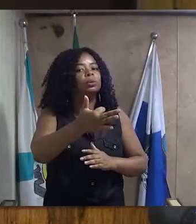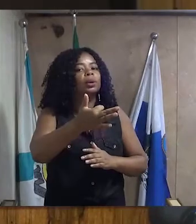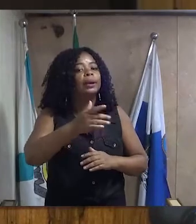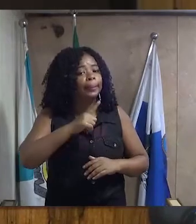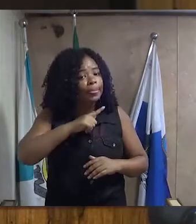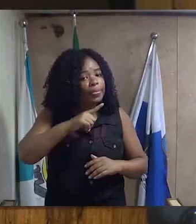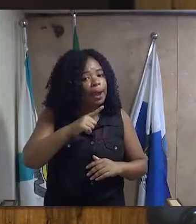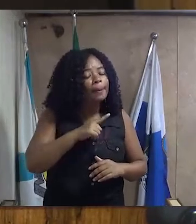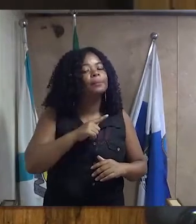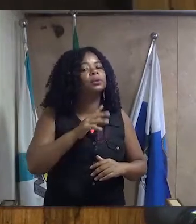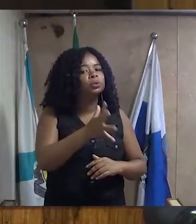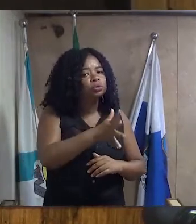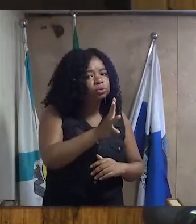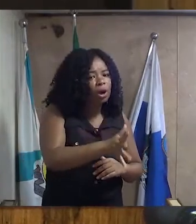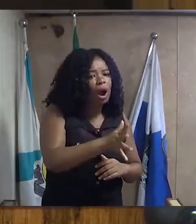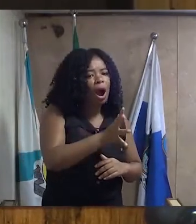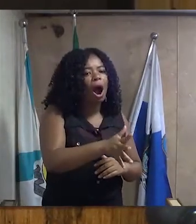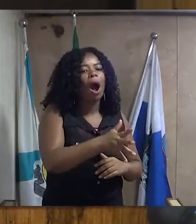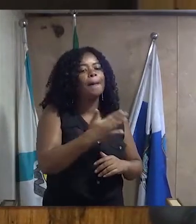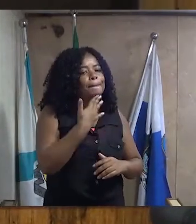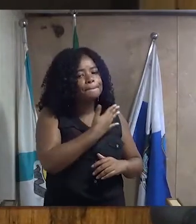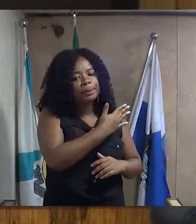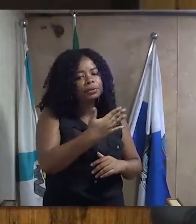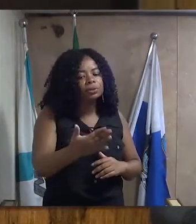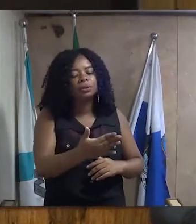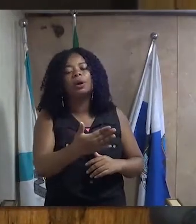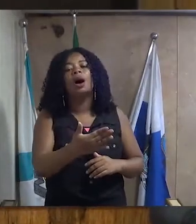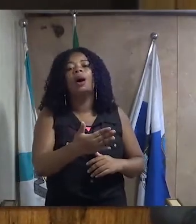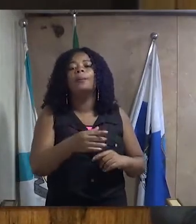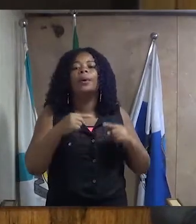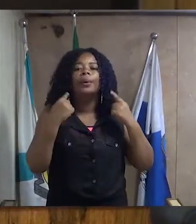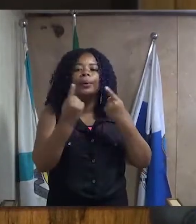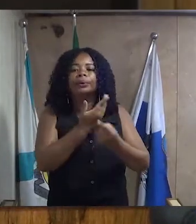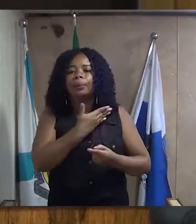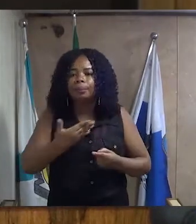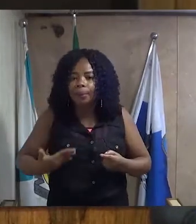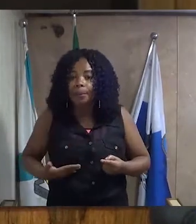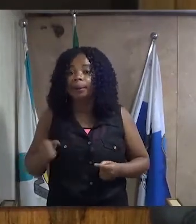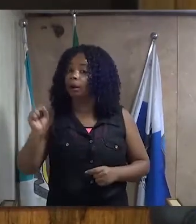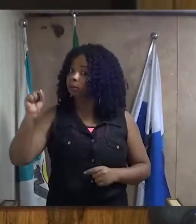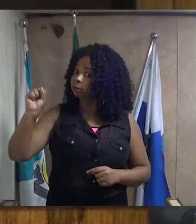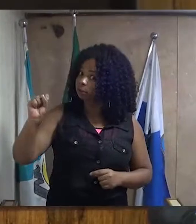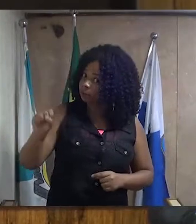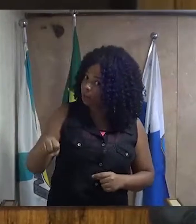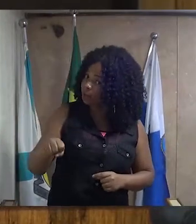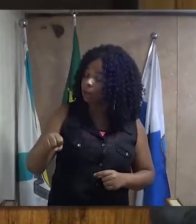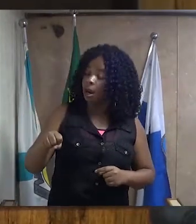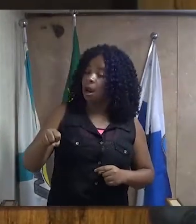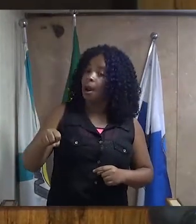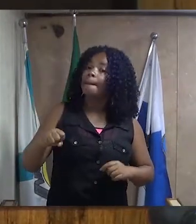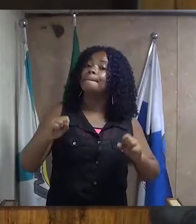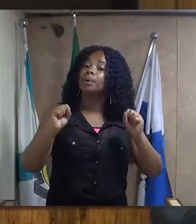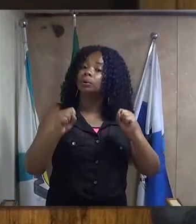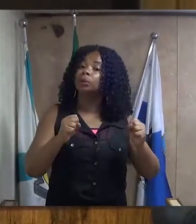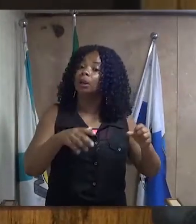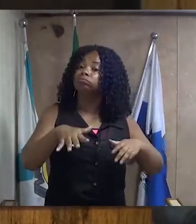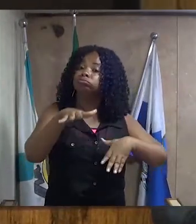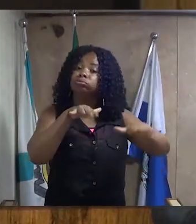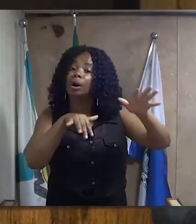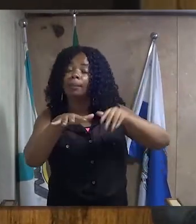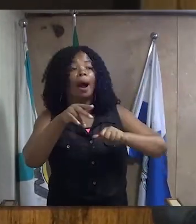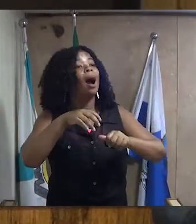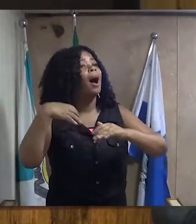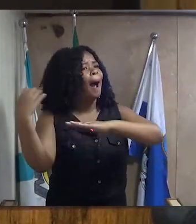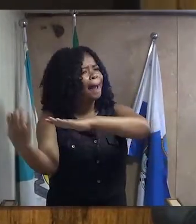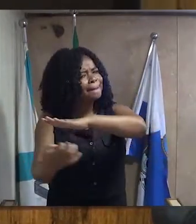Temos, já protocolei uma audiência pública, sim, para convocar essas